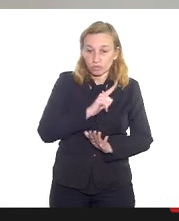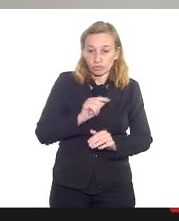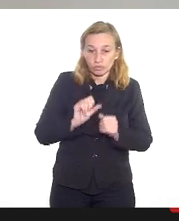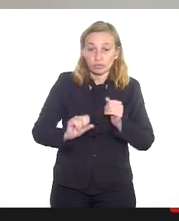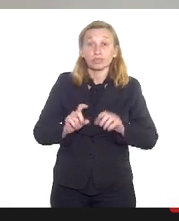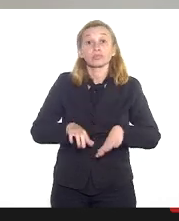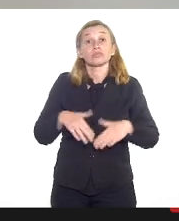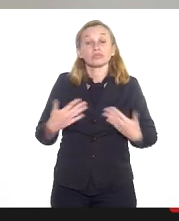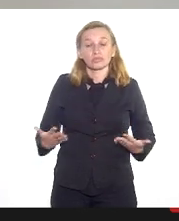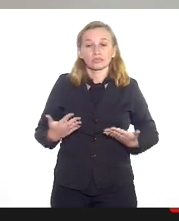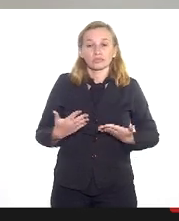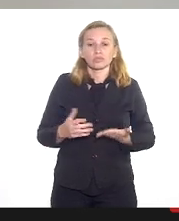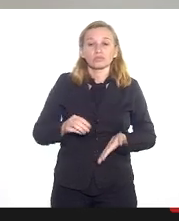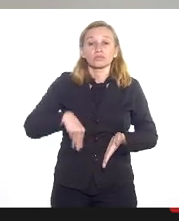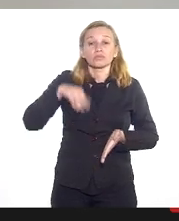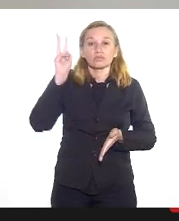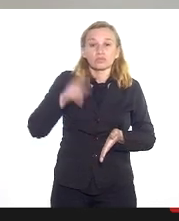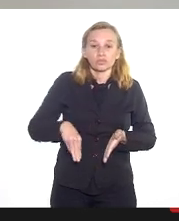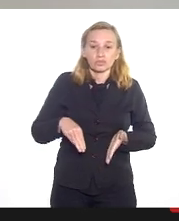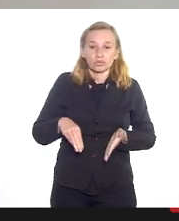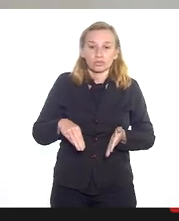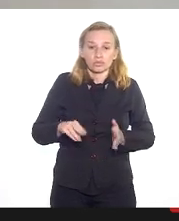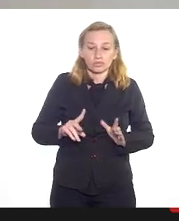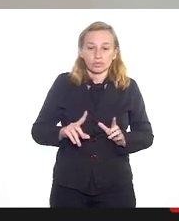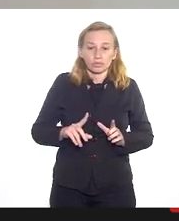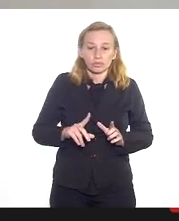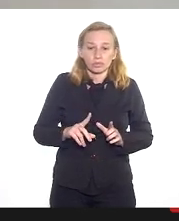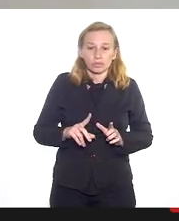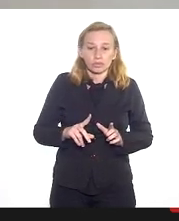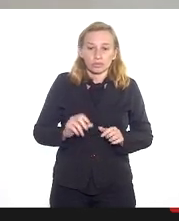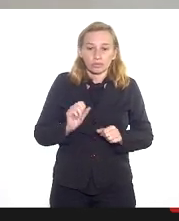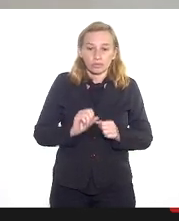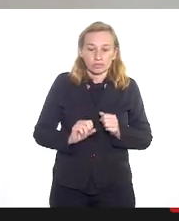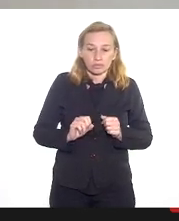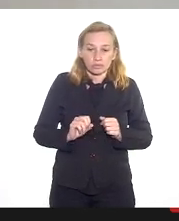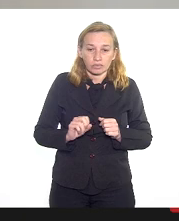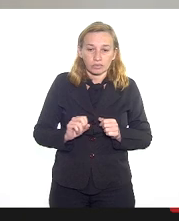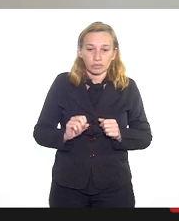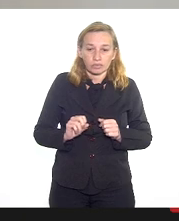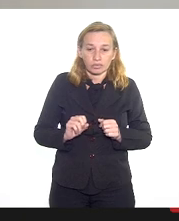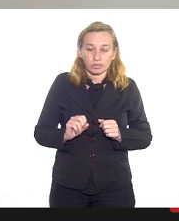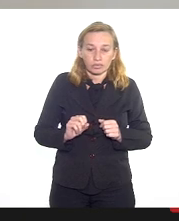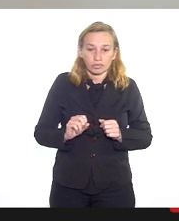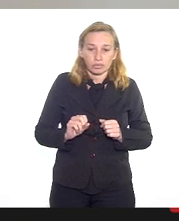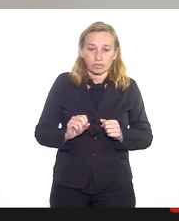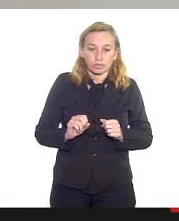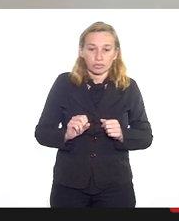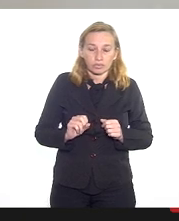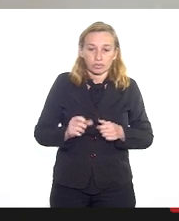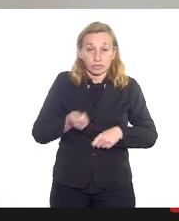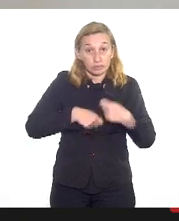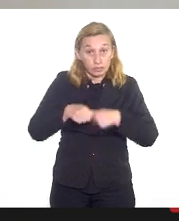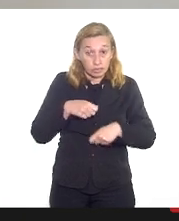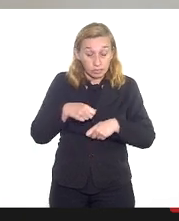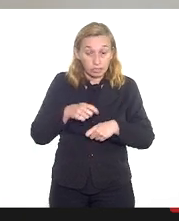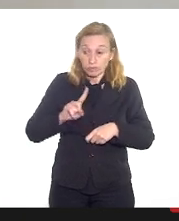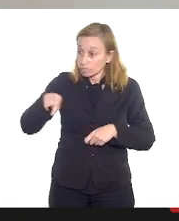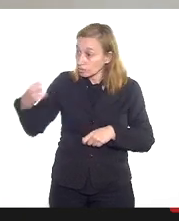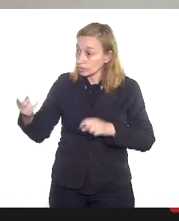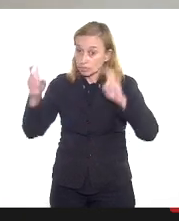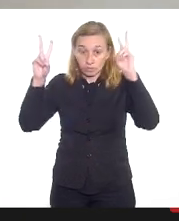Então, quem é que estaria apto a fazer uma transação desse tipo, né? E a outra